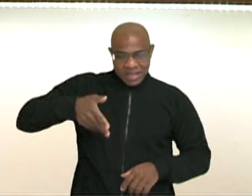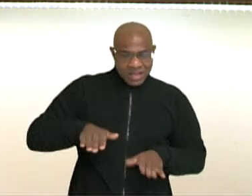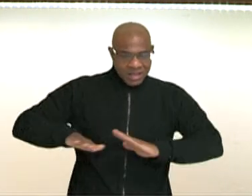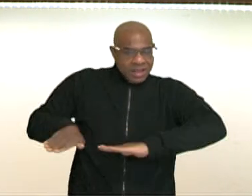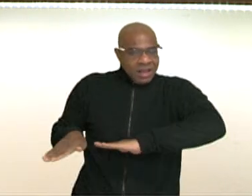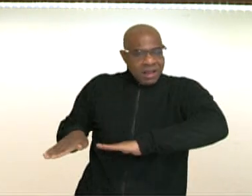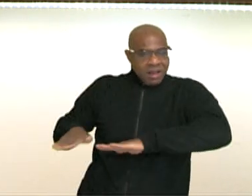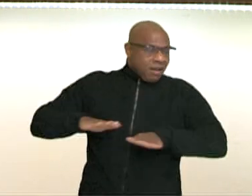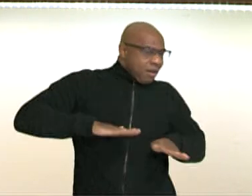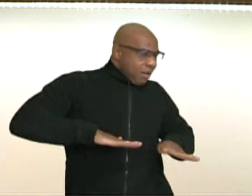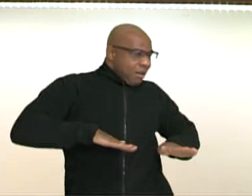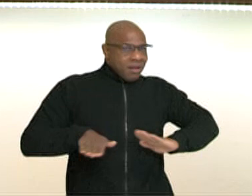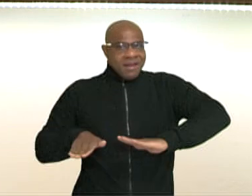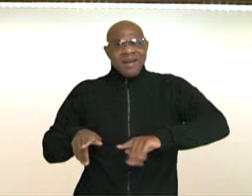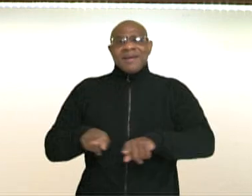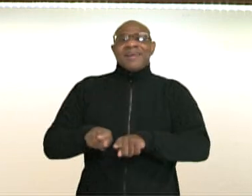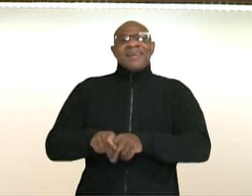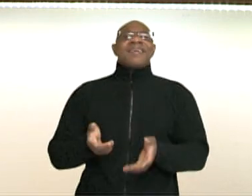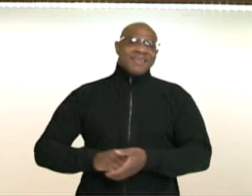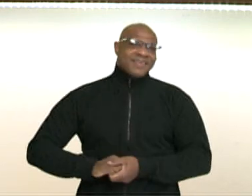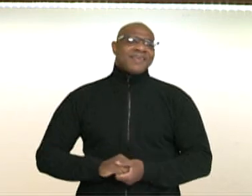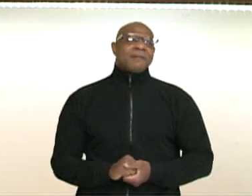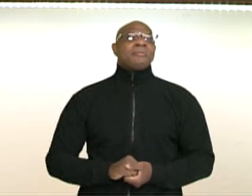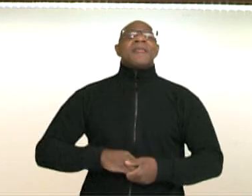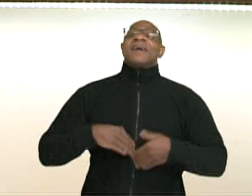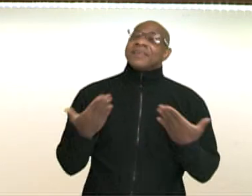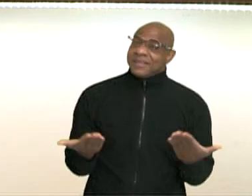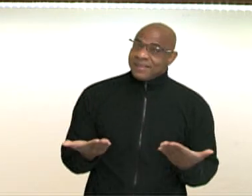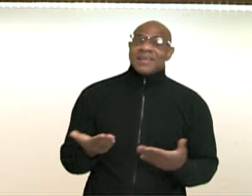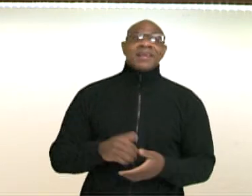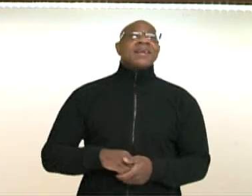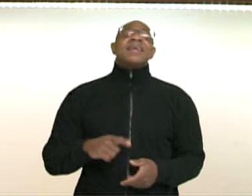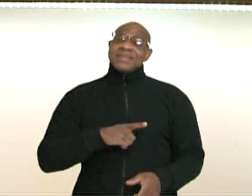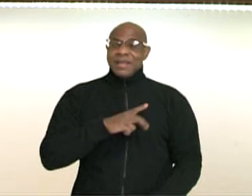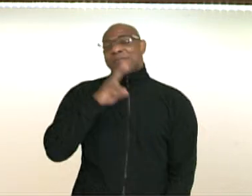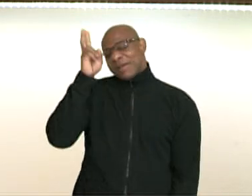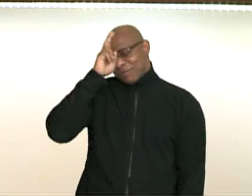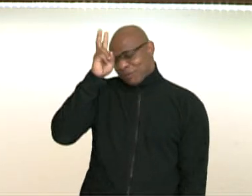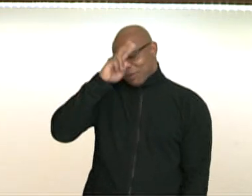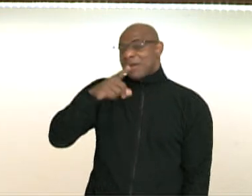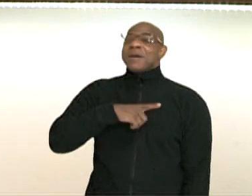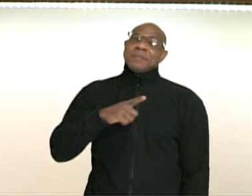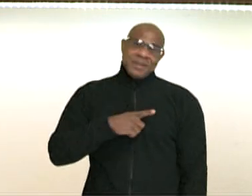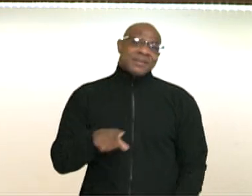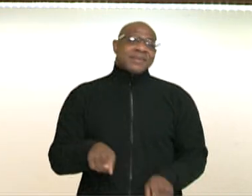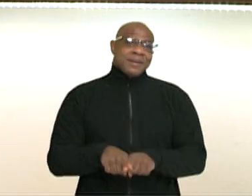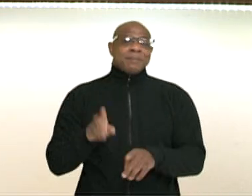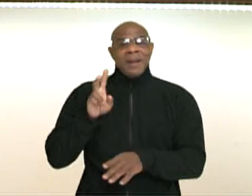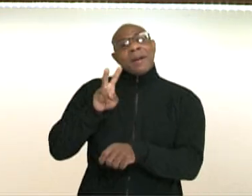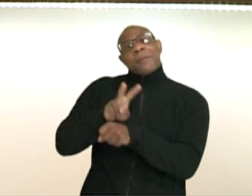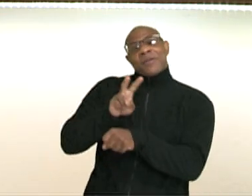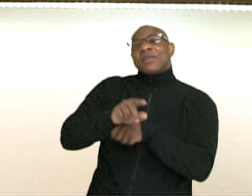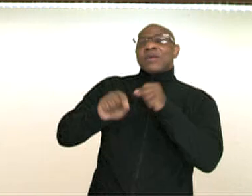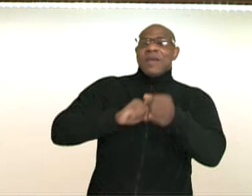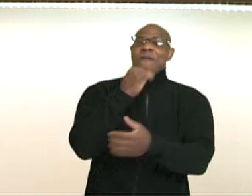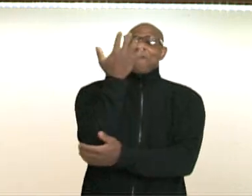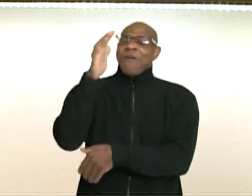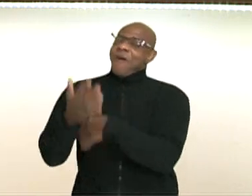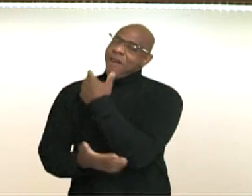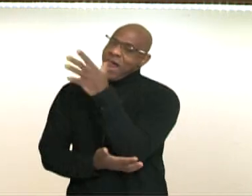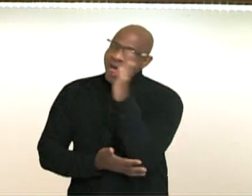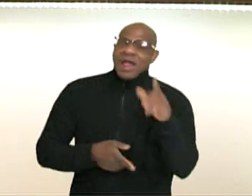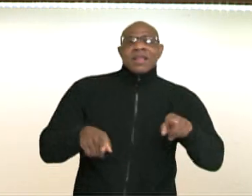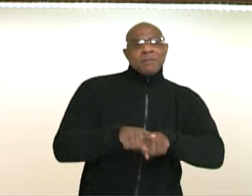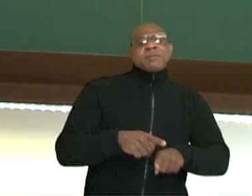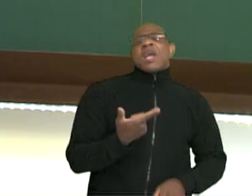indo para o outro, porque os pés dele são virados para trás. Então o Curupira também está aí protegendo as nossas florestas. E várias